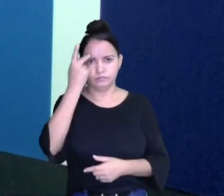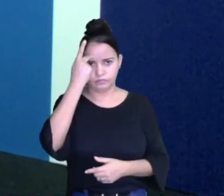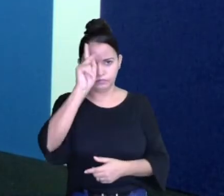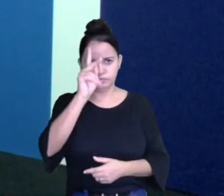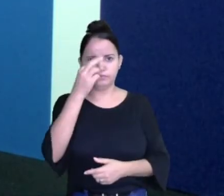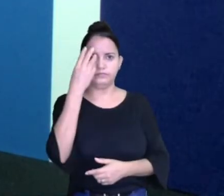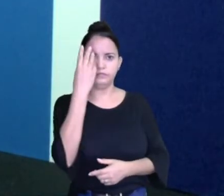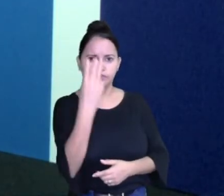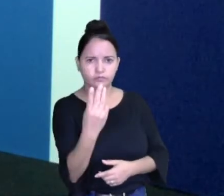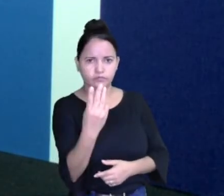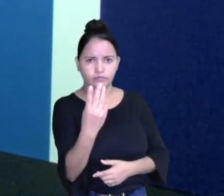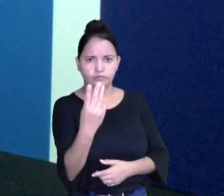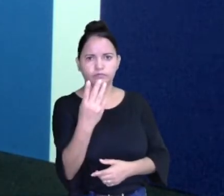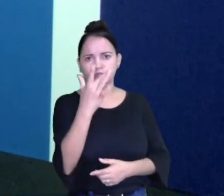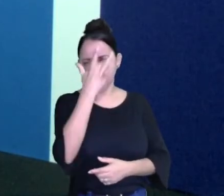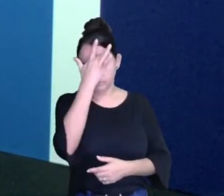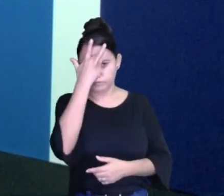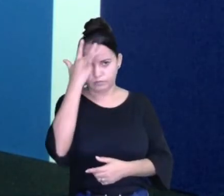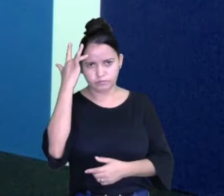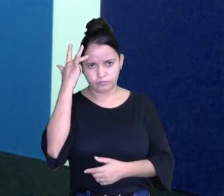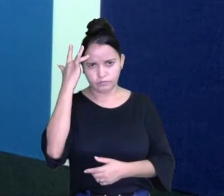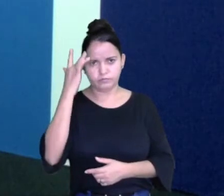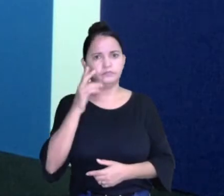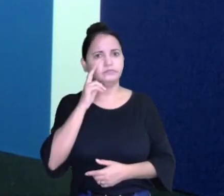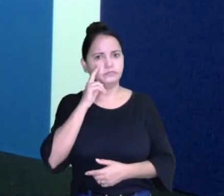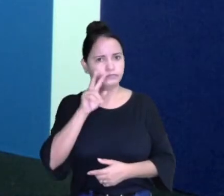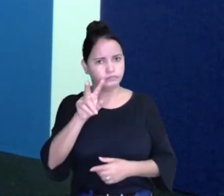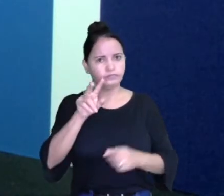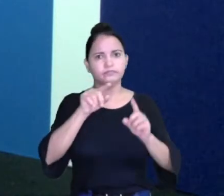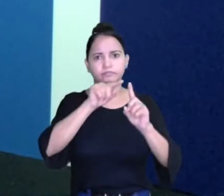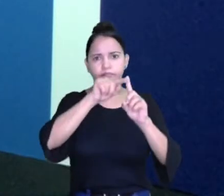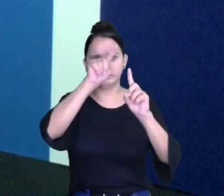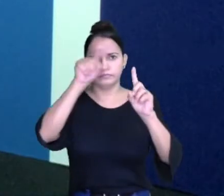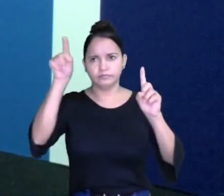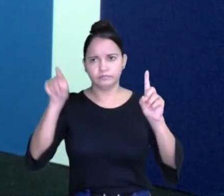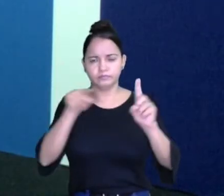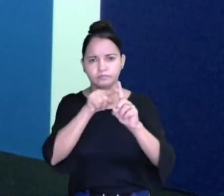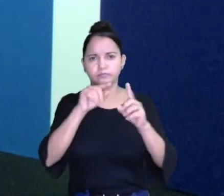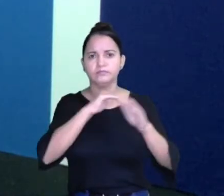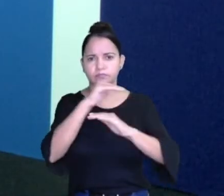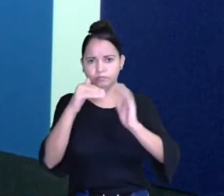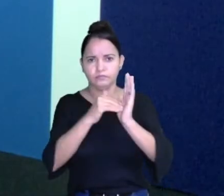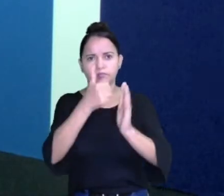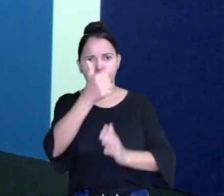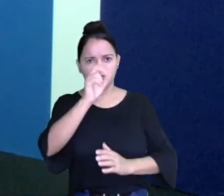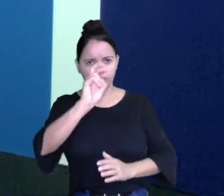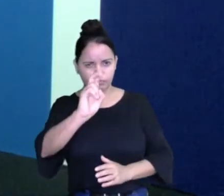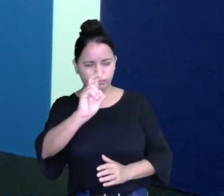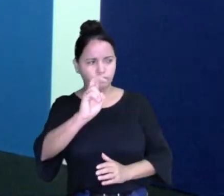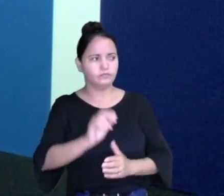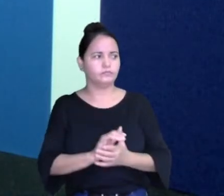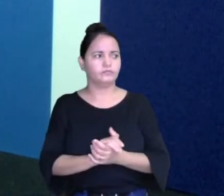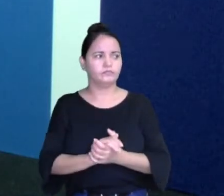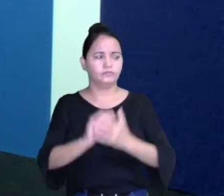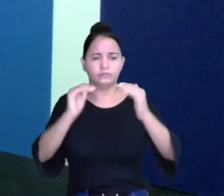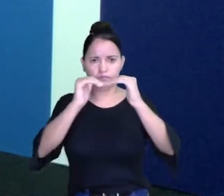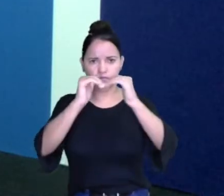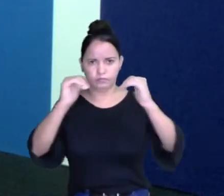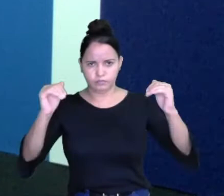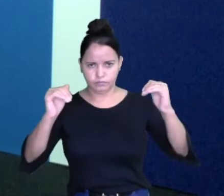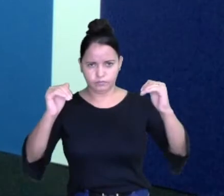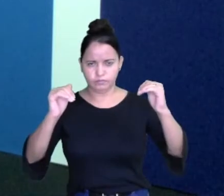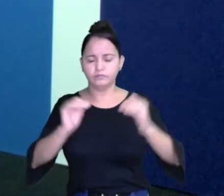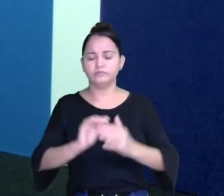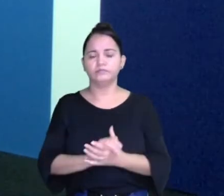Para 3, a barra completa, que a gente já viu que tinha 15. Então, eu já coloquei 3 aqui nesse